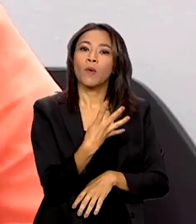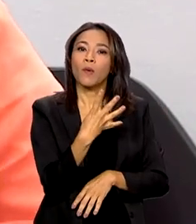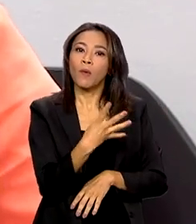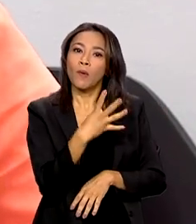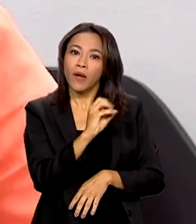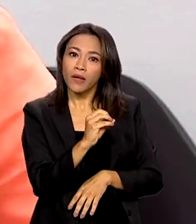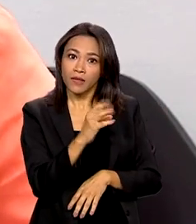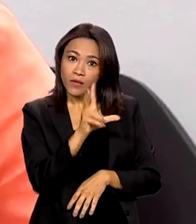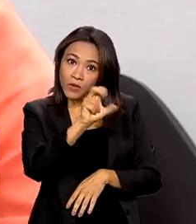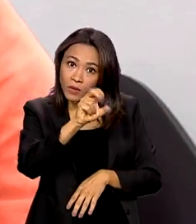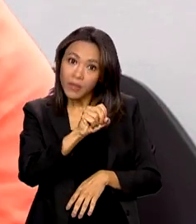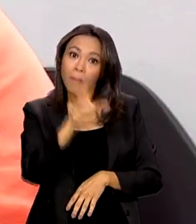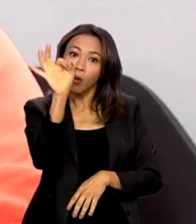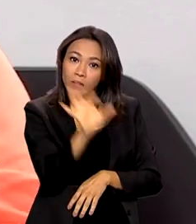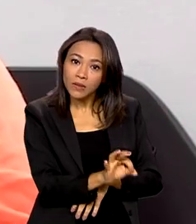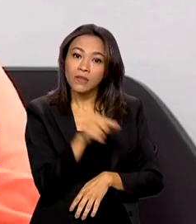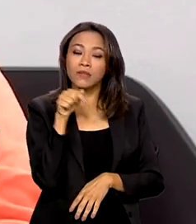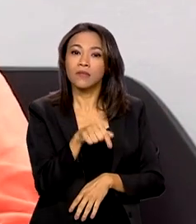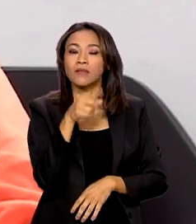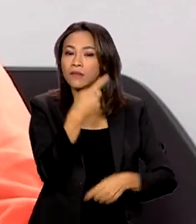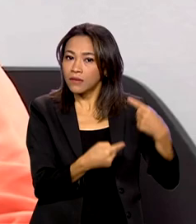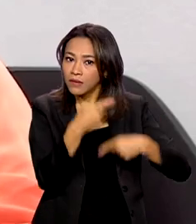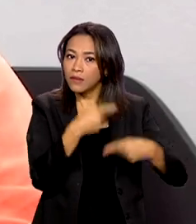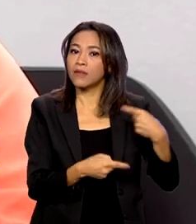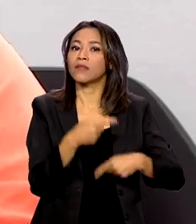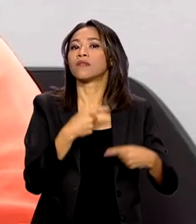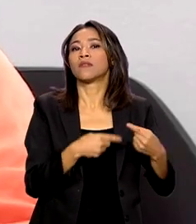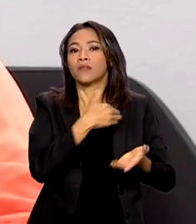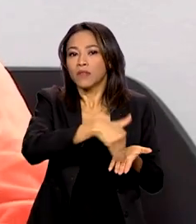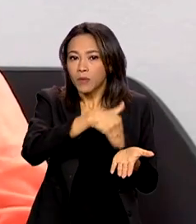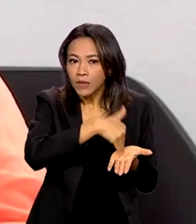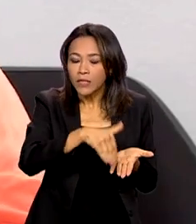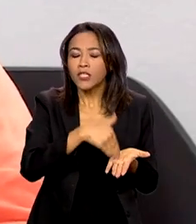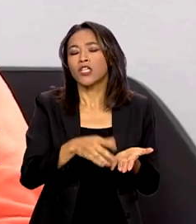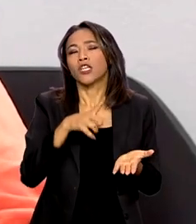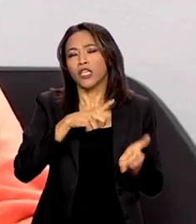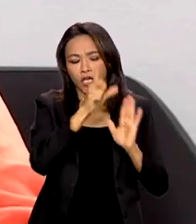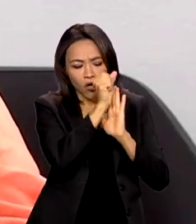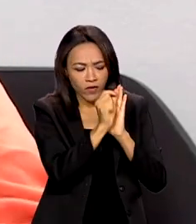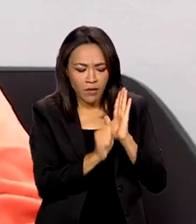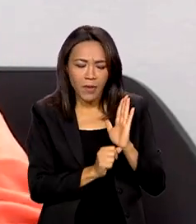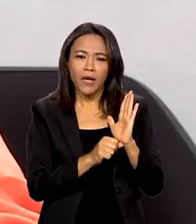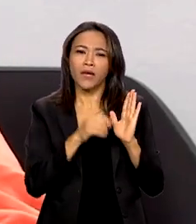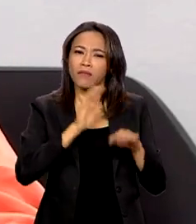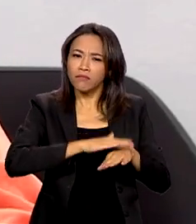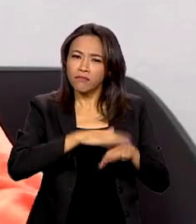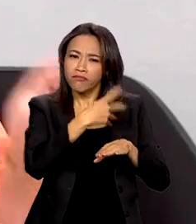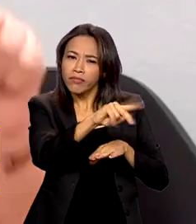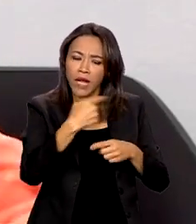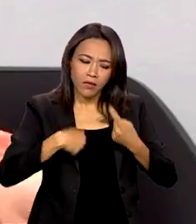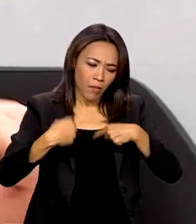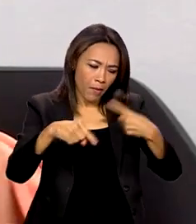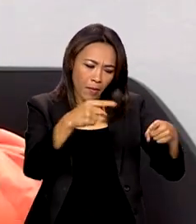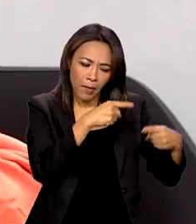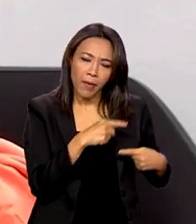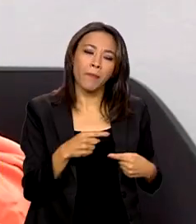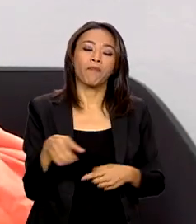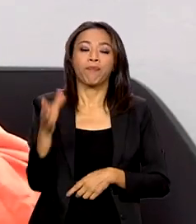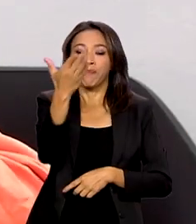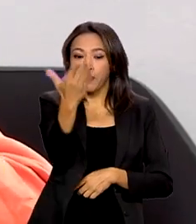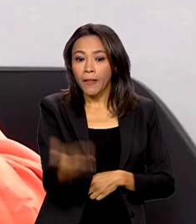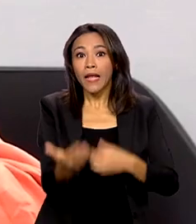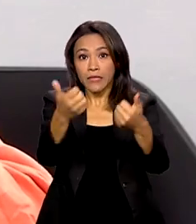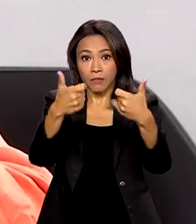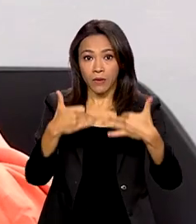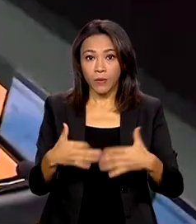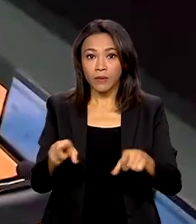municípios com secretaria de política para as mulheres, com orçamento, empoderada, fazendo debate. Cida Gonçalves falou ainda